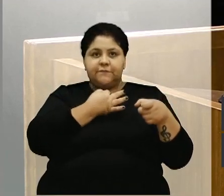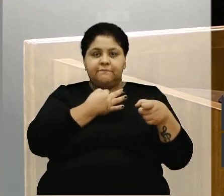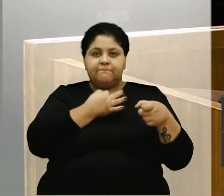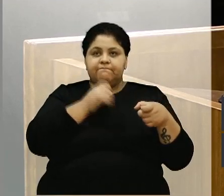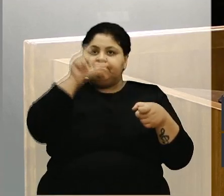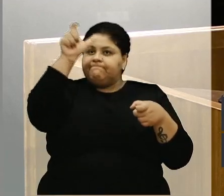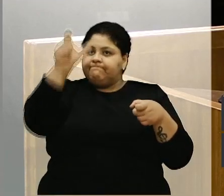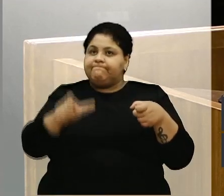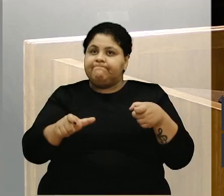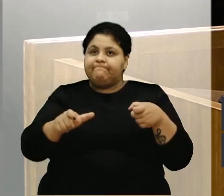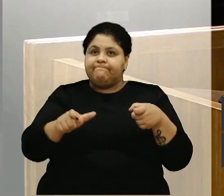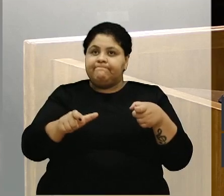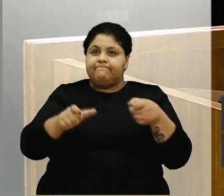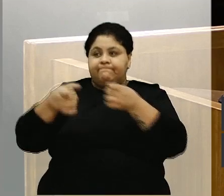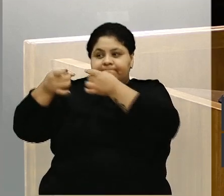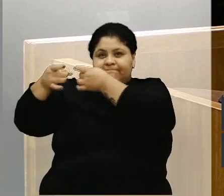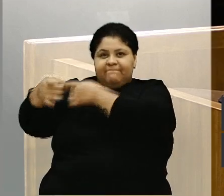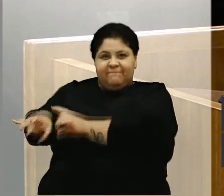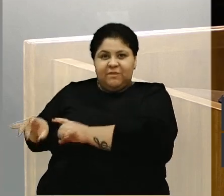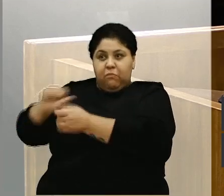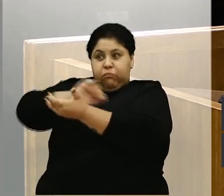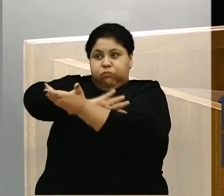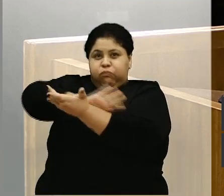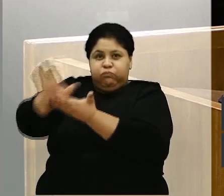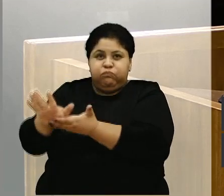Pessoas afetadas por este desastre,